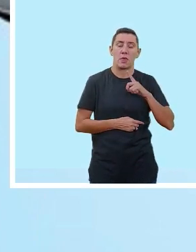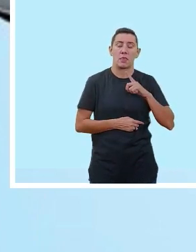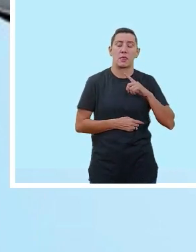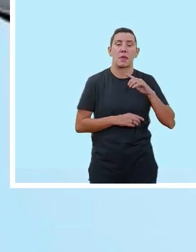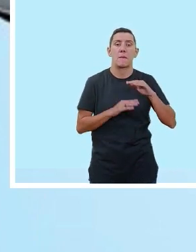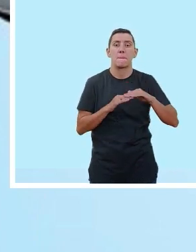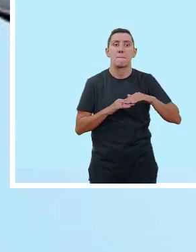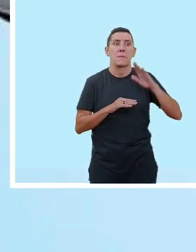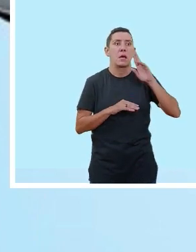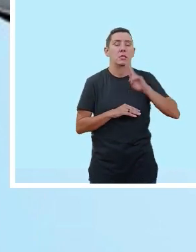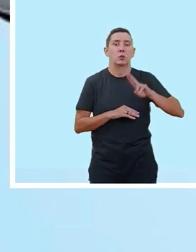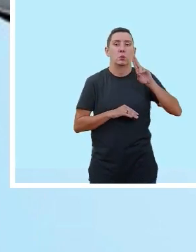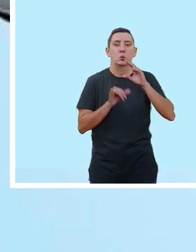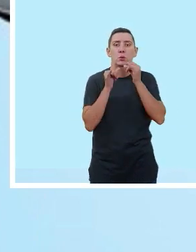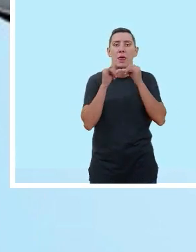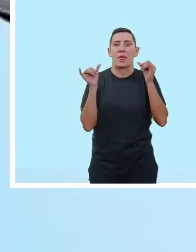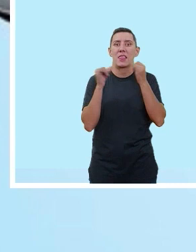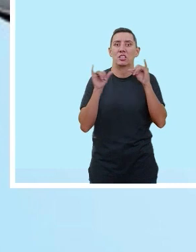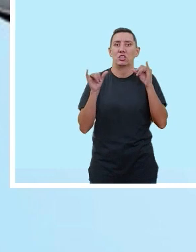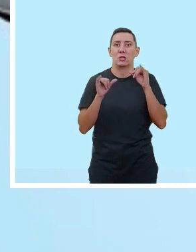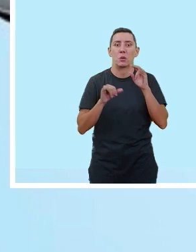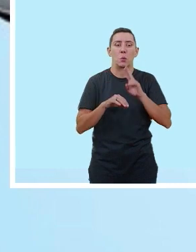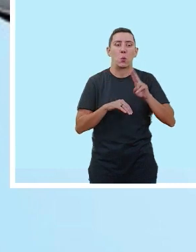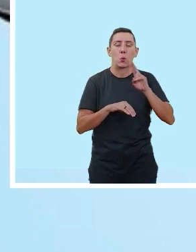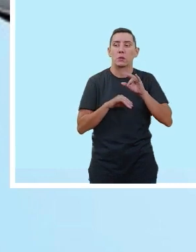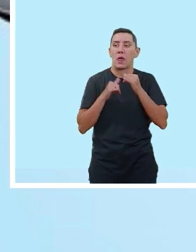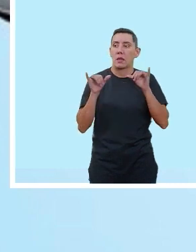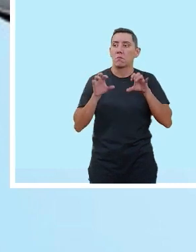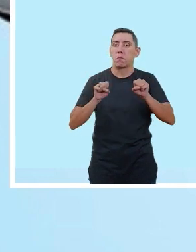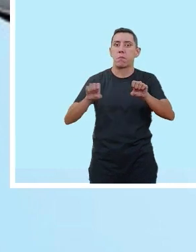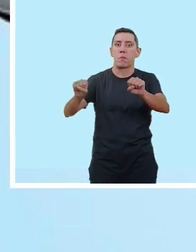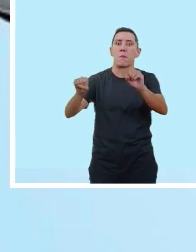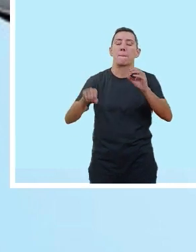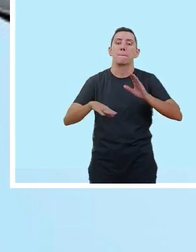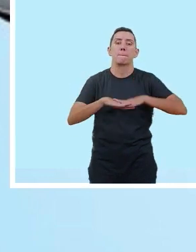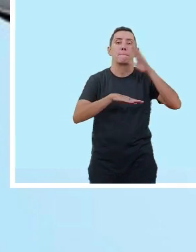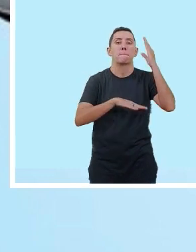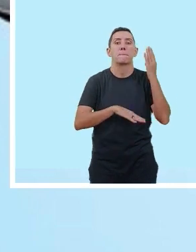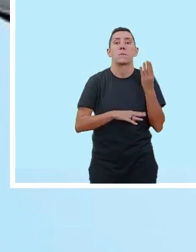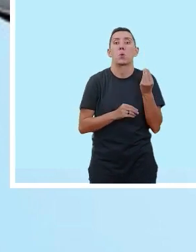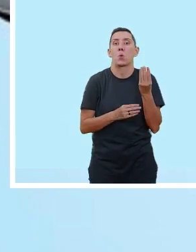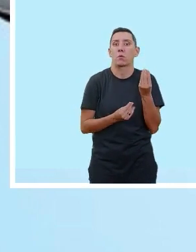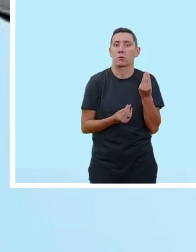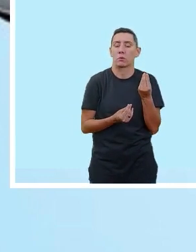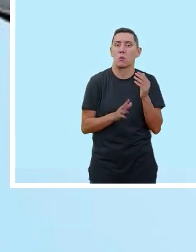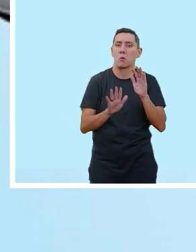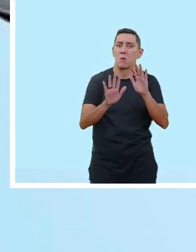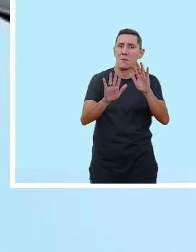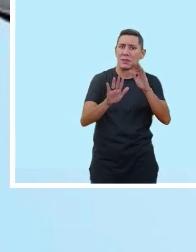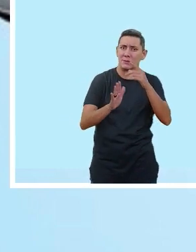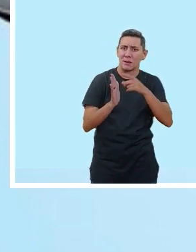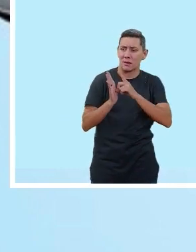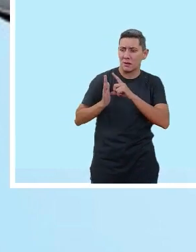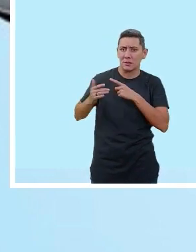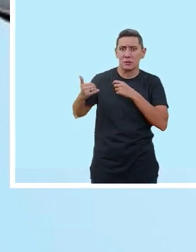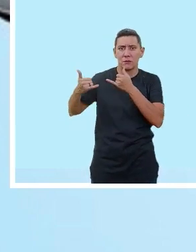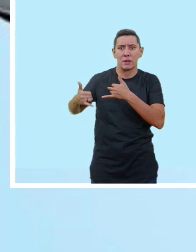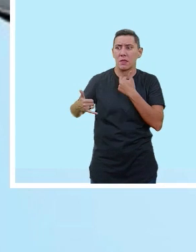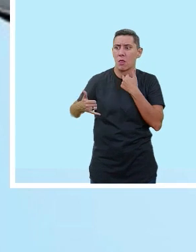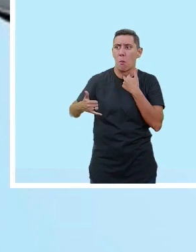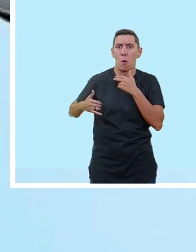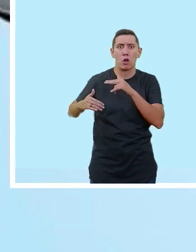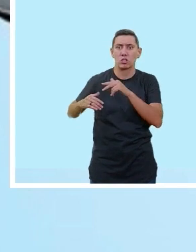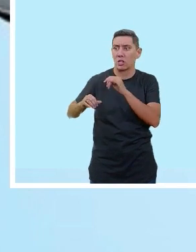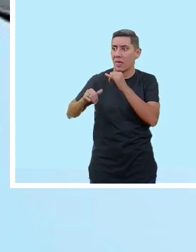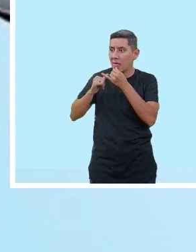redes, né? Lembre-se o que eu comentei, nós já estamos num ponto crítico de emissão de gases de efeito estufa. Então, o aumento